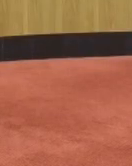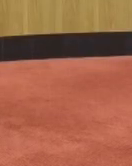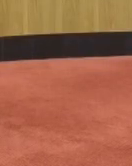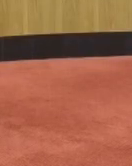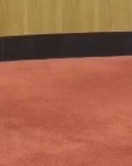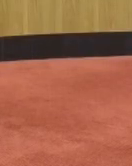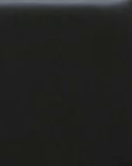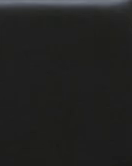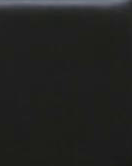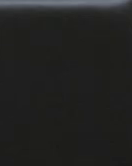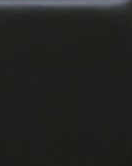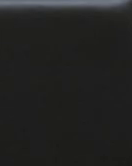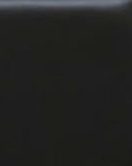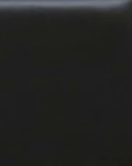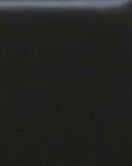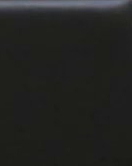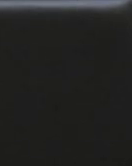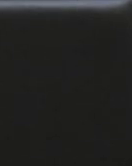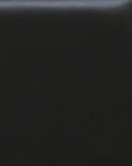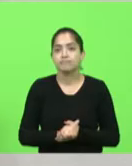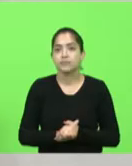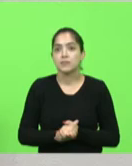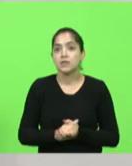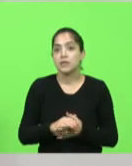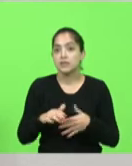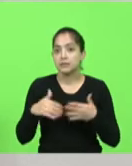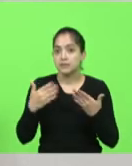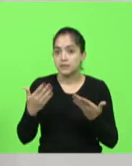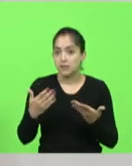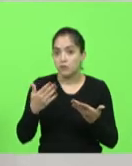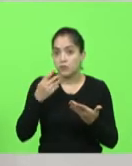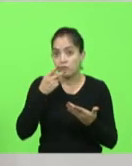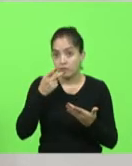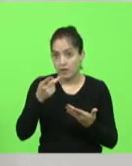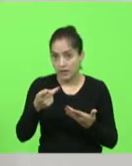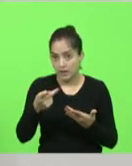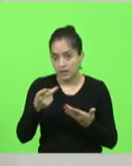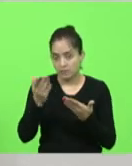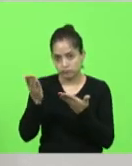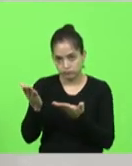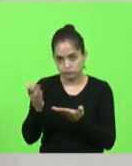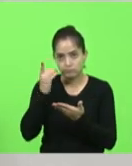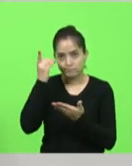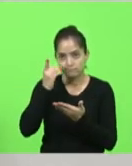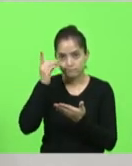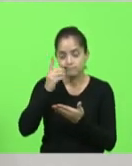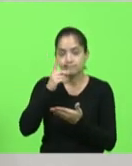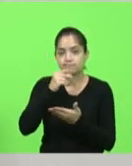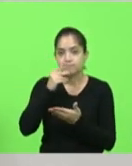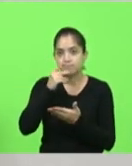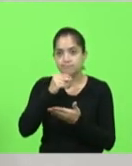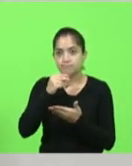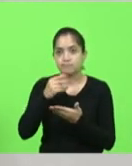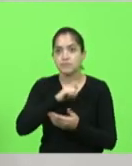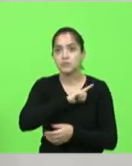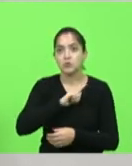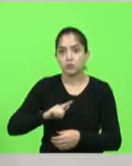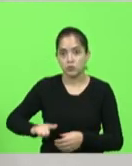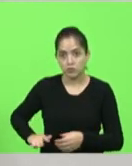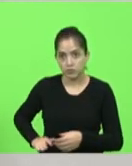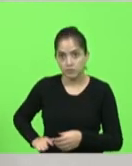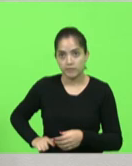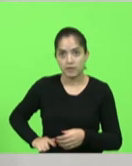reforma da Previdência que já estão em negociação dizer ao Deputado Kennedy que o governador